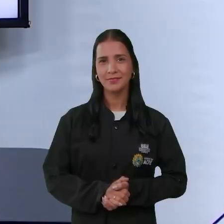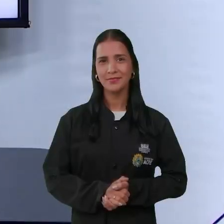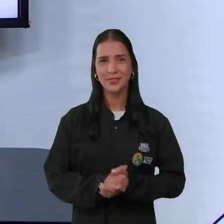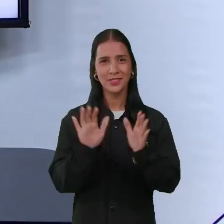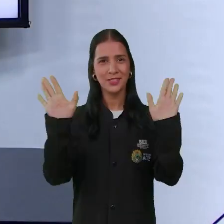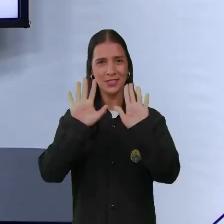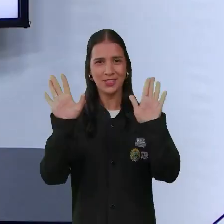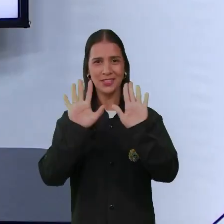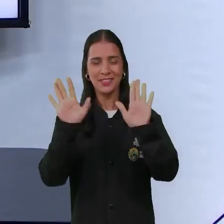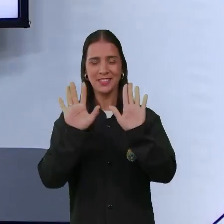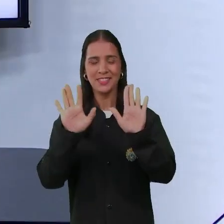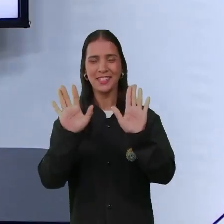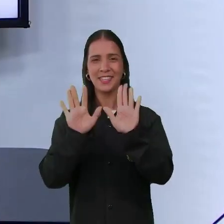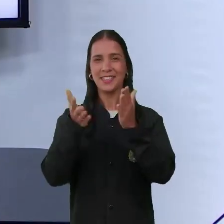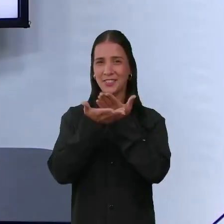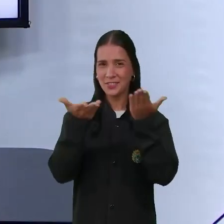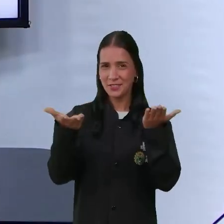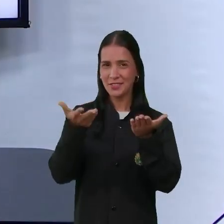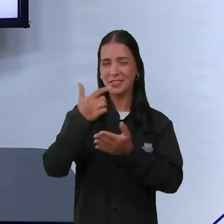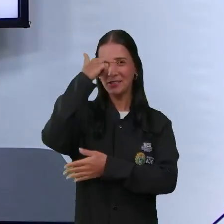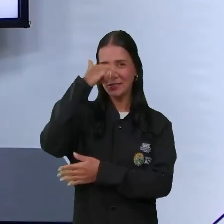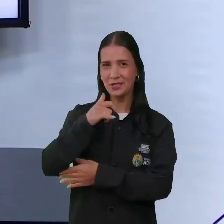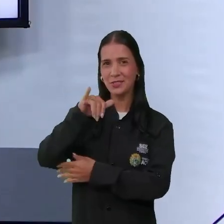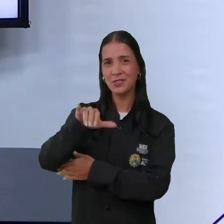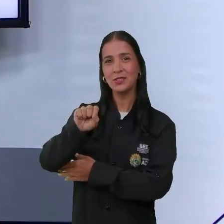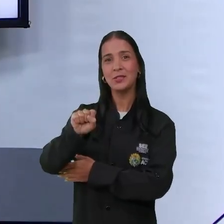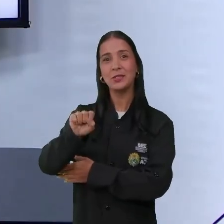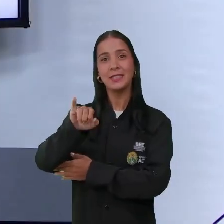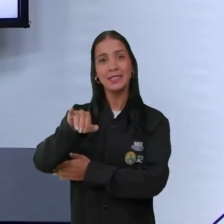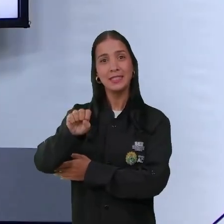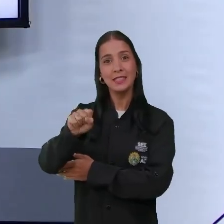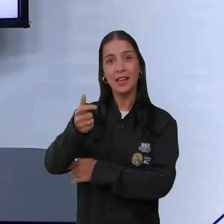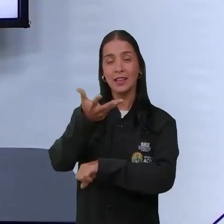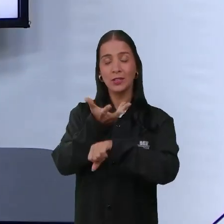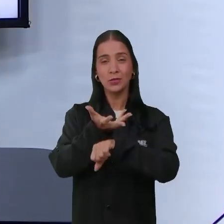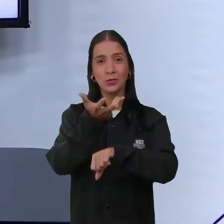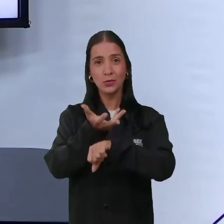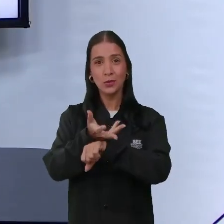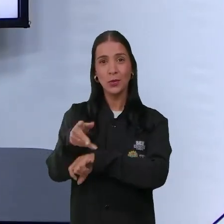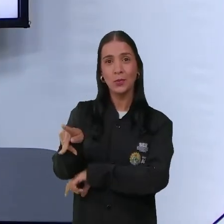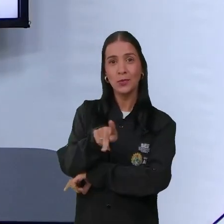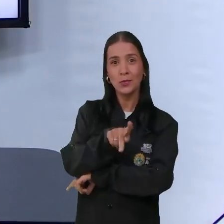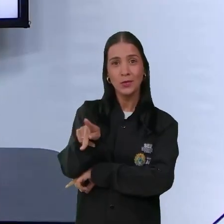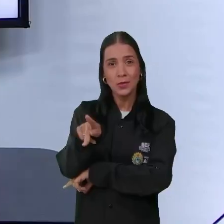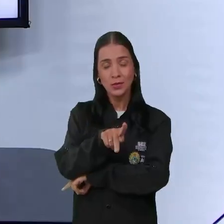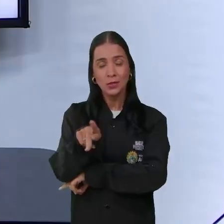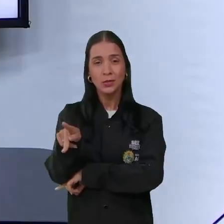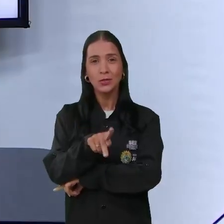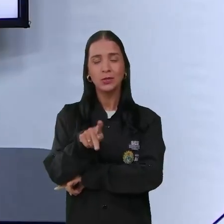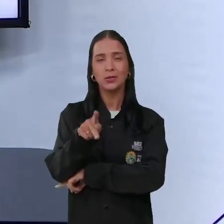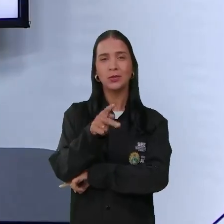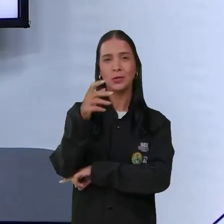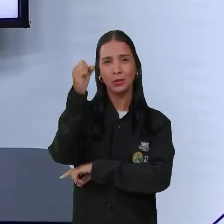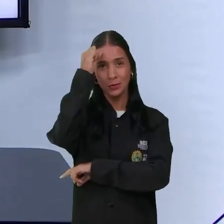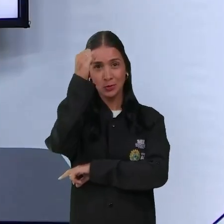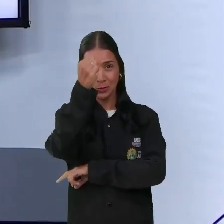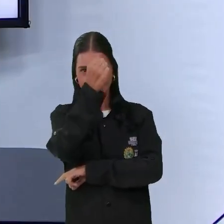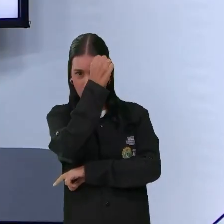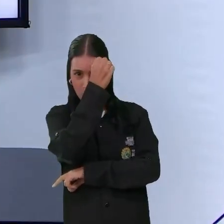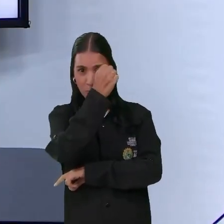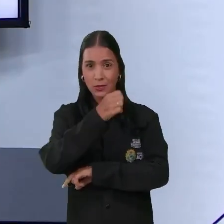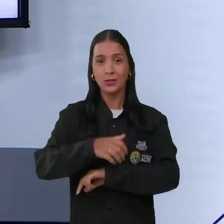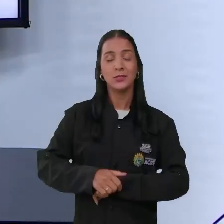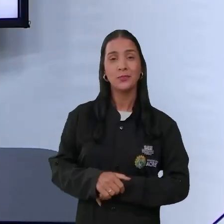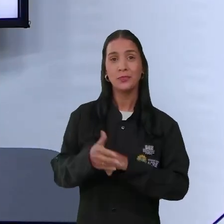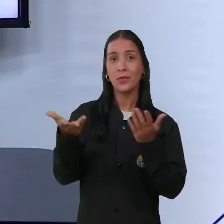Olá pessoal, sou o professor Isaías da Filosofia, aqui mais uma vez, hoje auxiliado pela HB, e